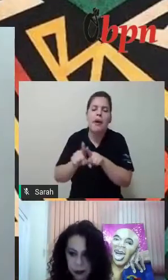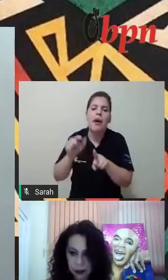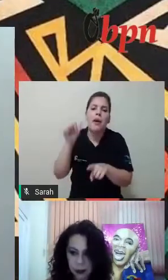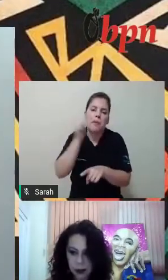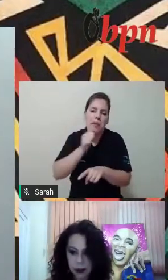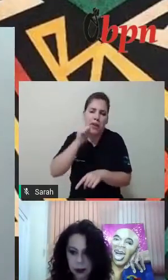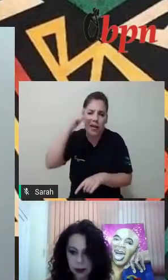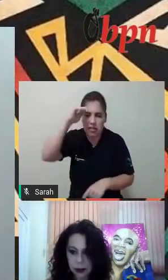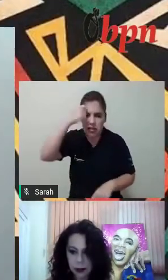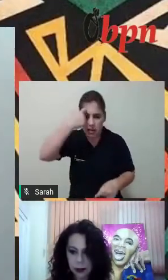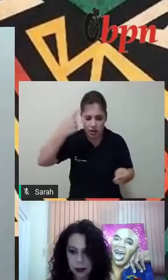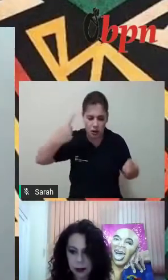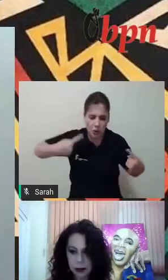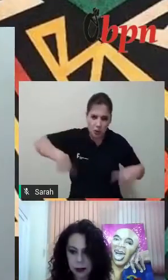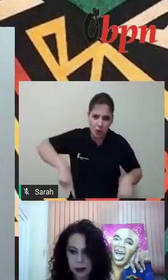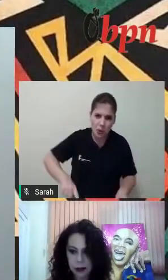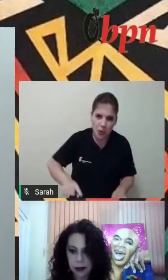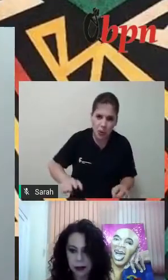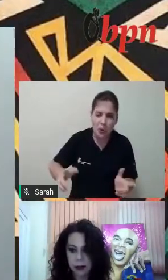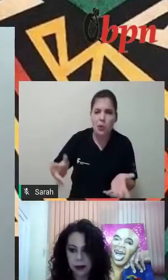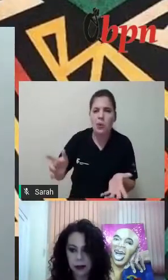negras, que seja o corpo